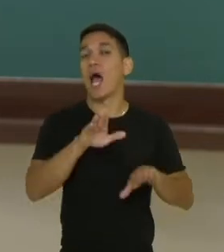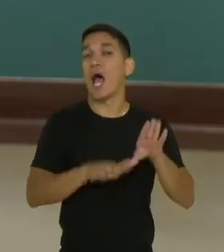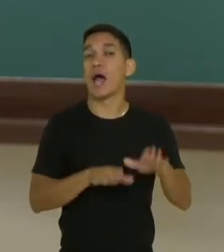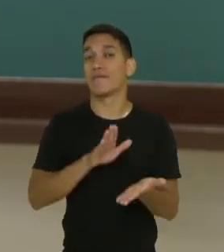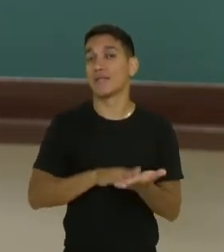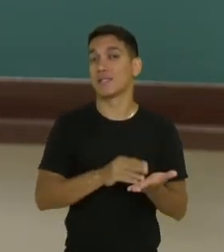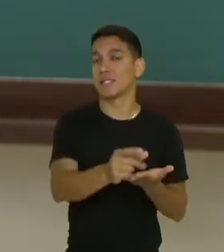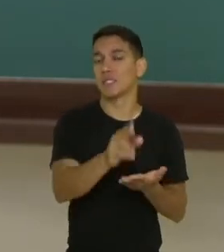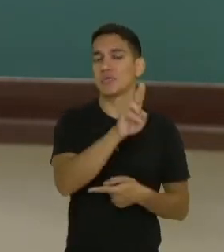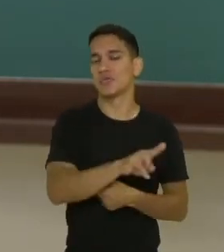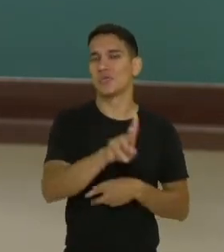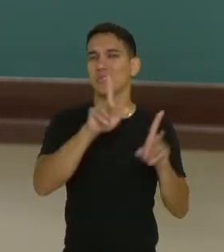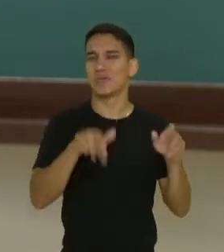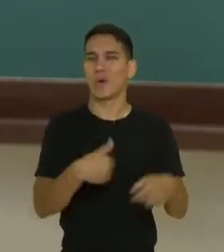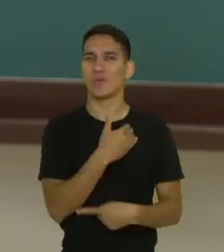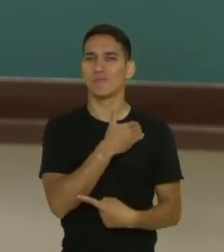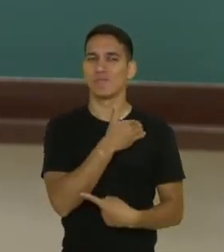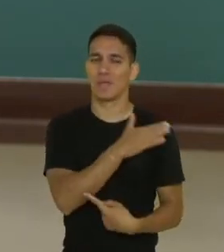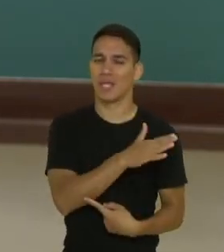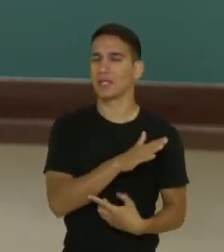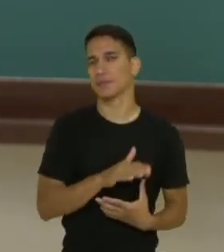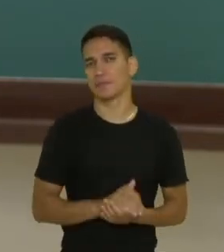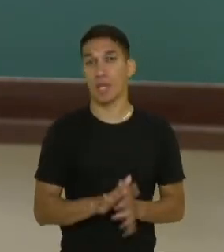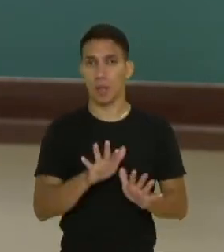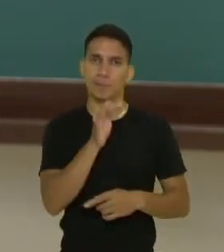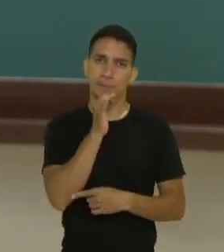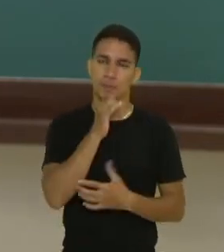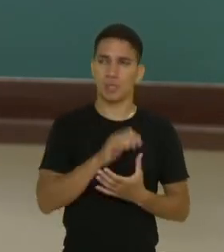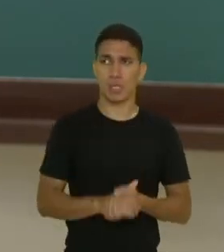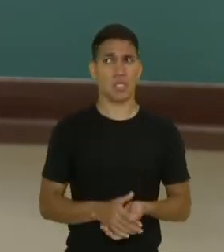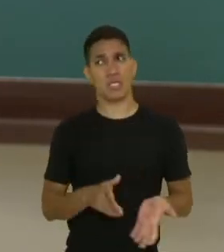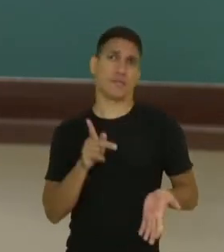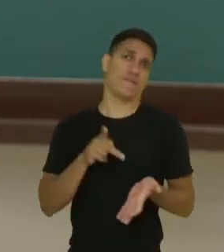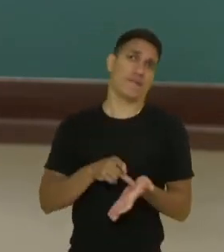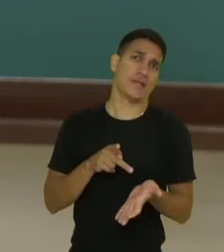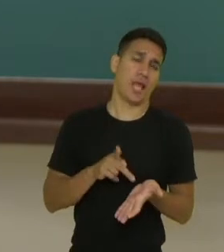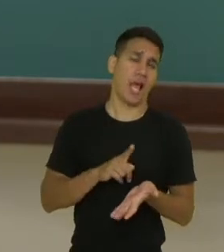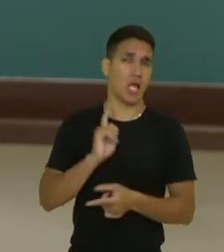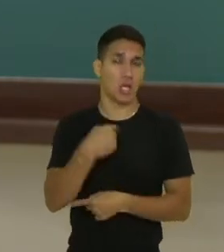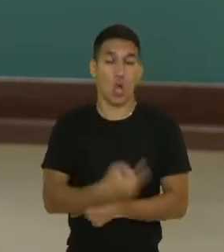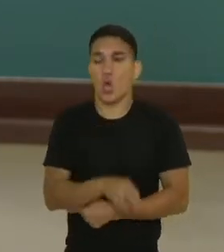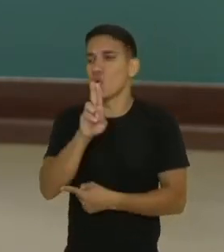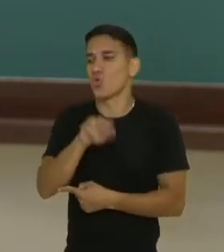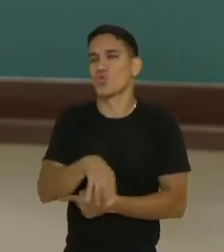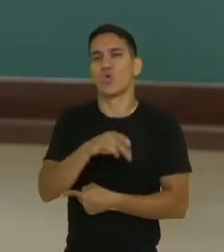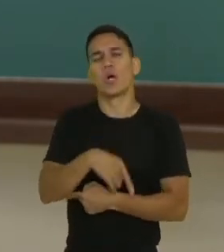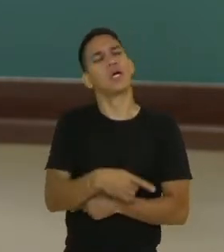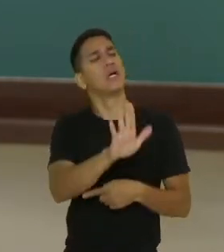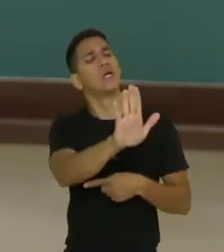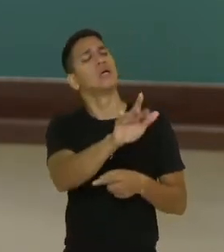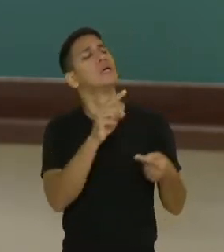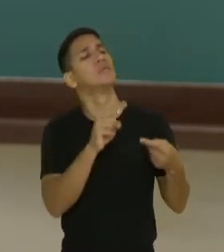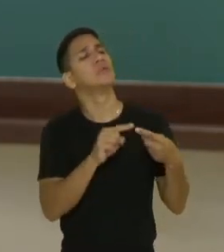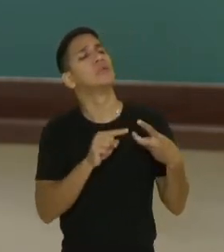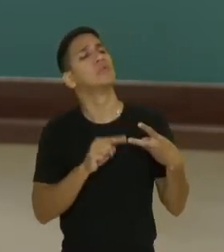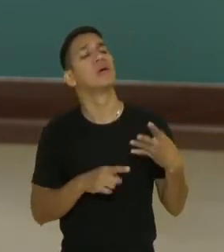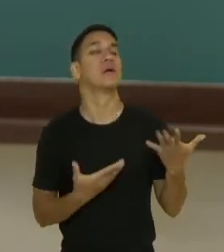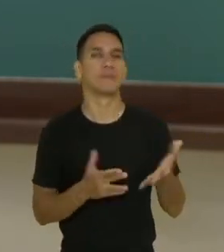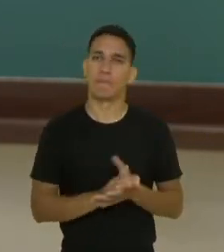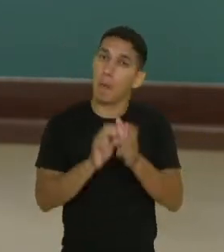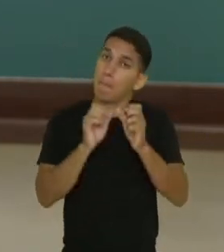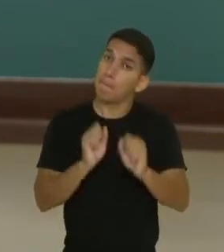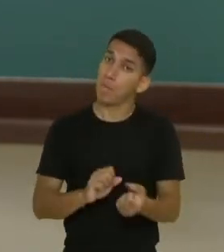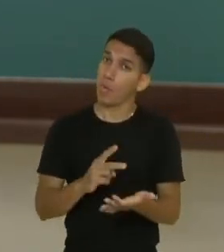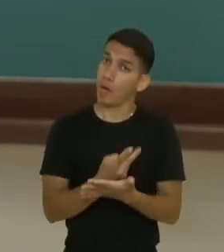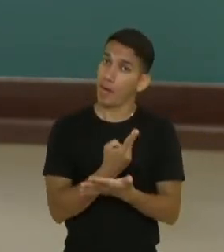um preconceito, né? São verdades que a gente nunca questiona. Elas podem estar